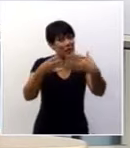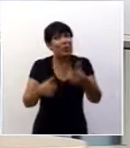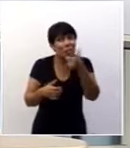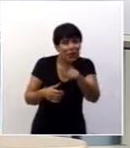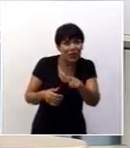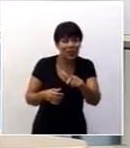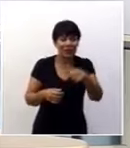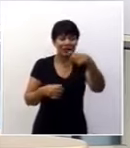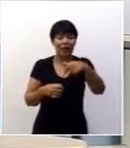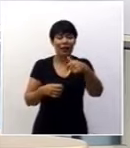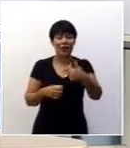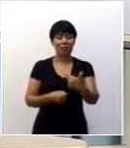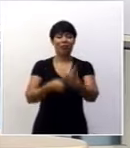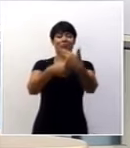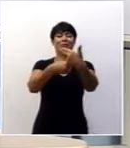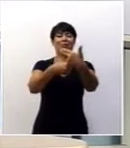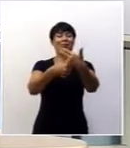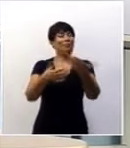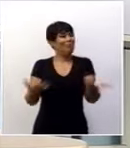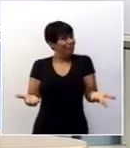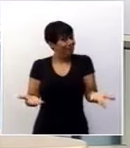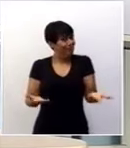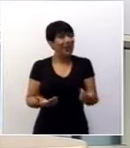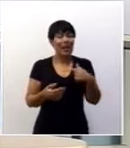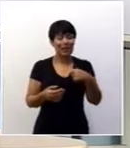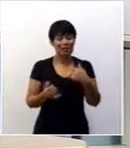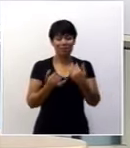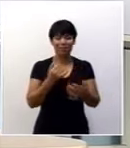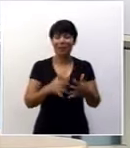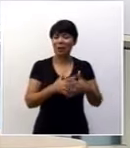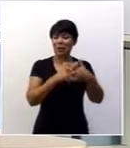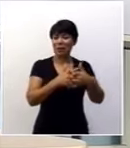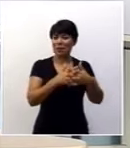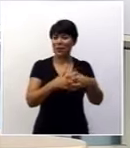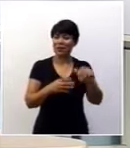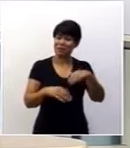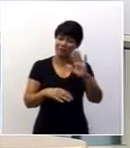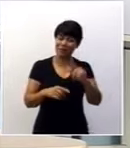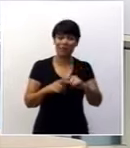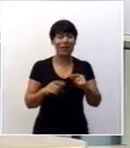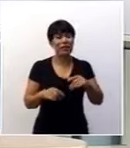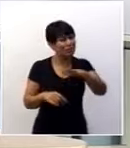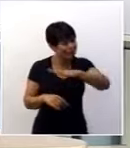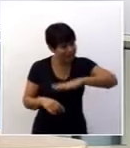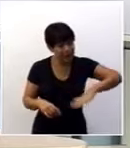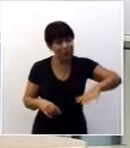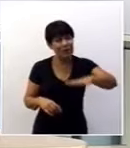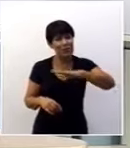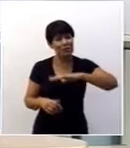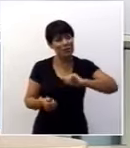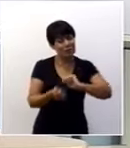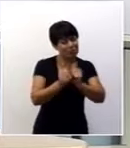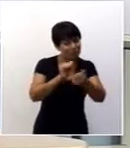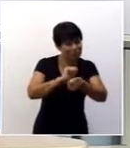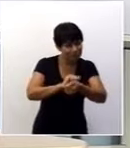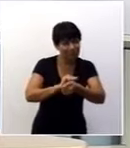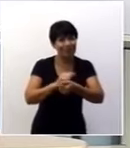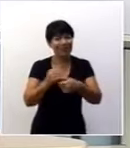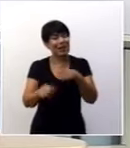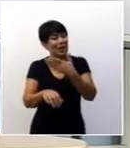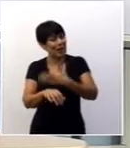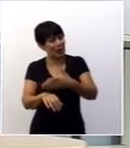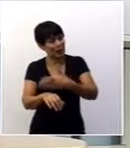uma câmera de TV, né? Então é mais complicado, mas na medida do possível todo mundo vai se acostumando, né, com